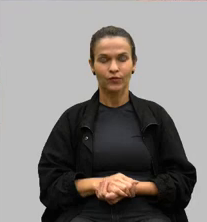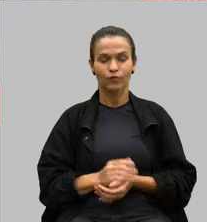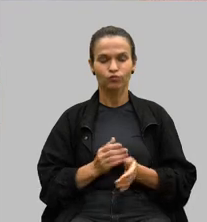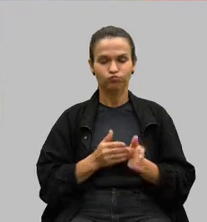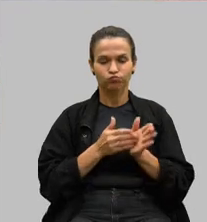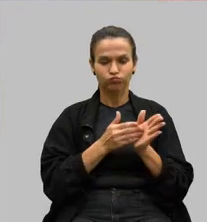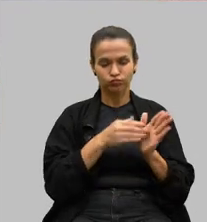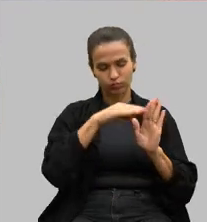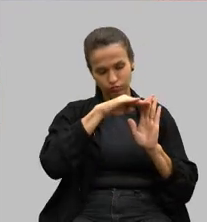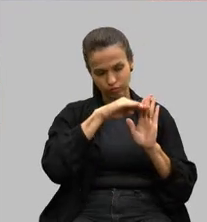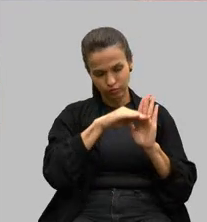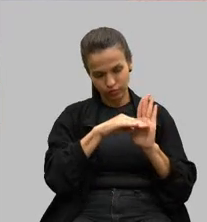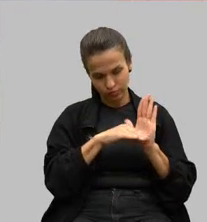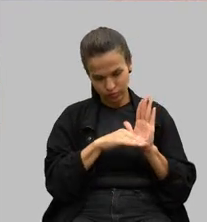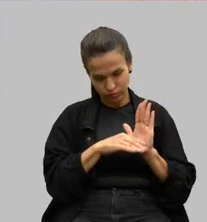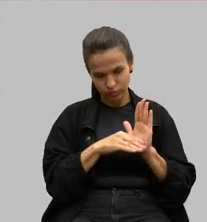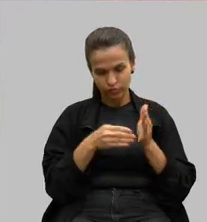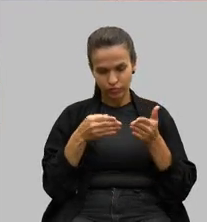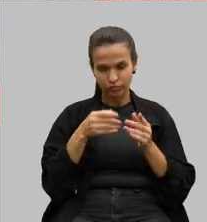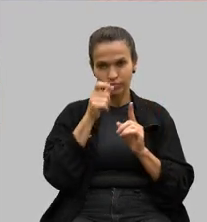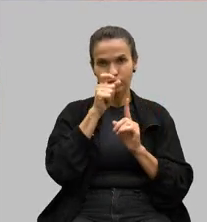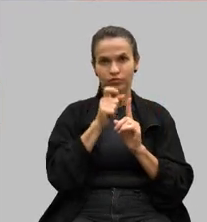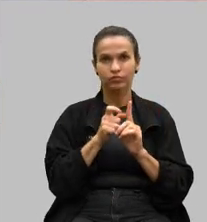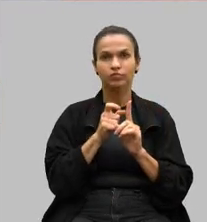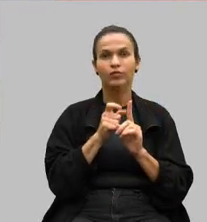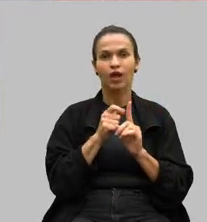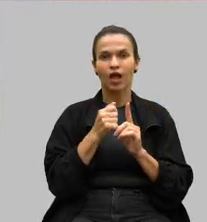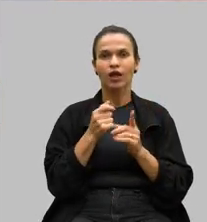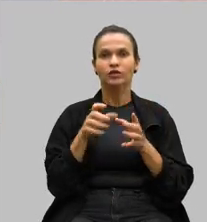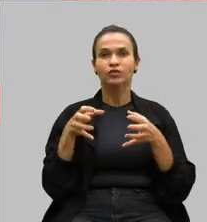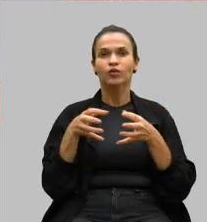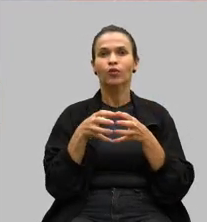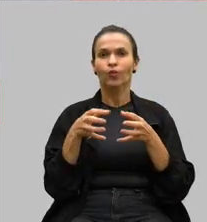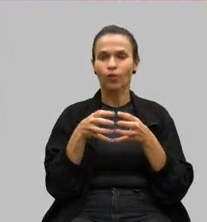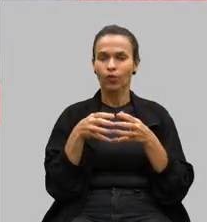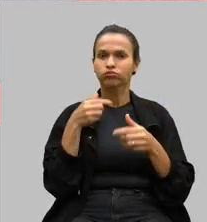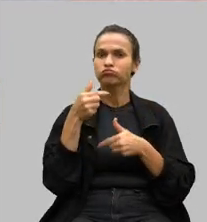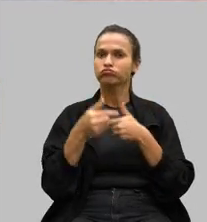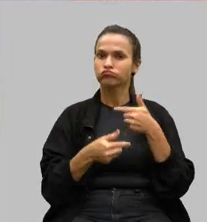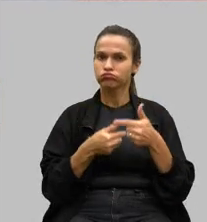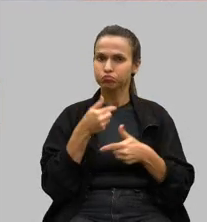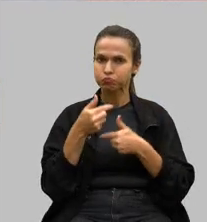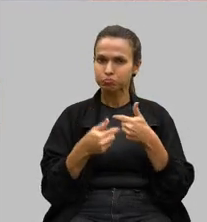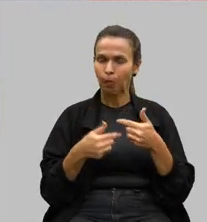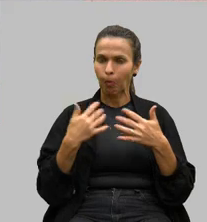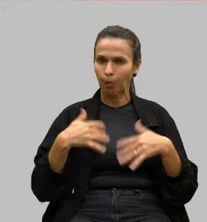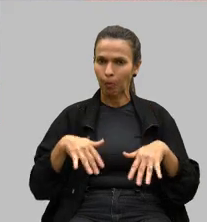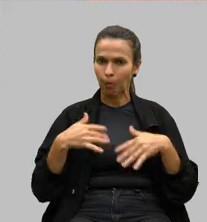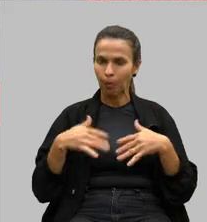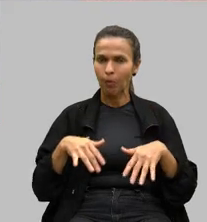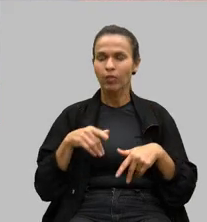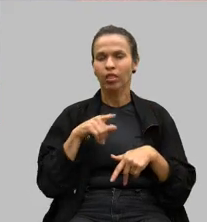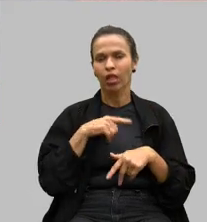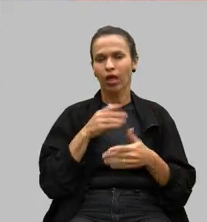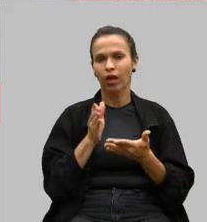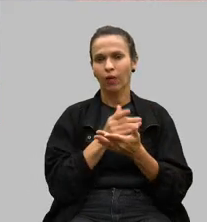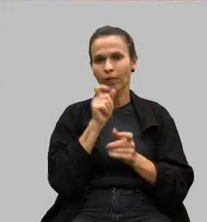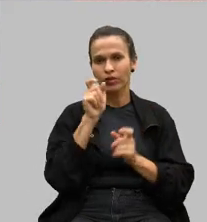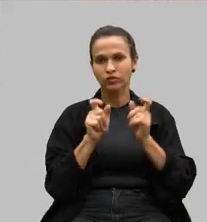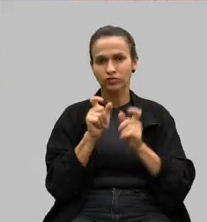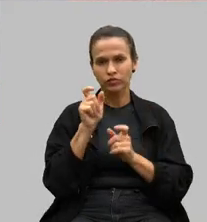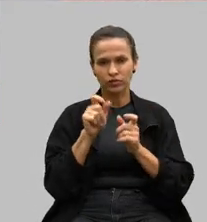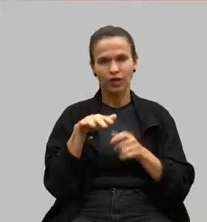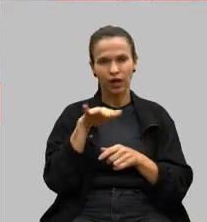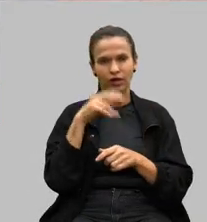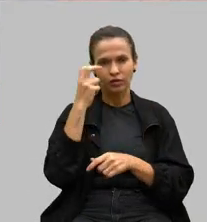secretário essa comissão secretário uma comissão que trabalha muito né tem algumas pessoas aqui da cultura que